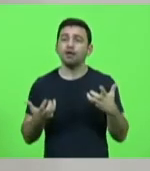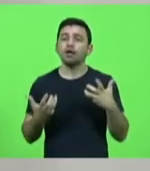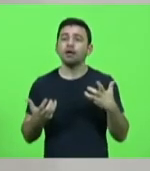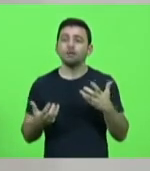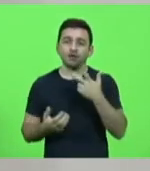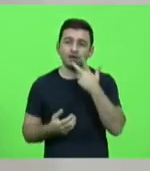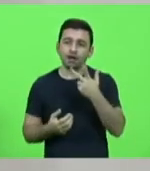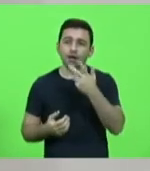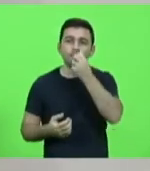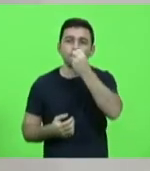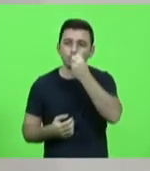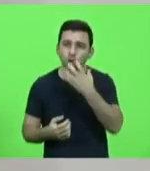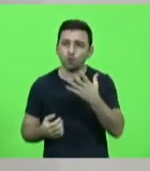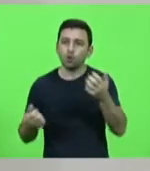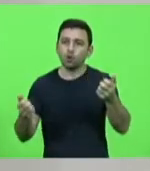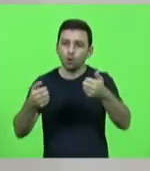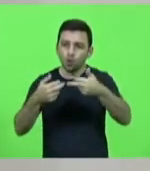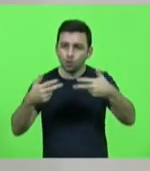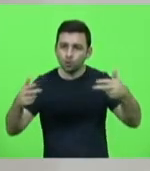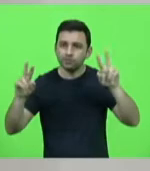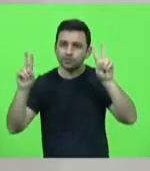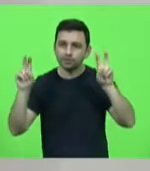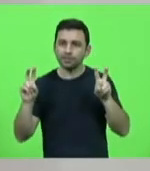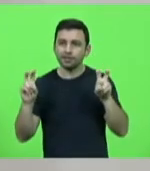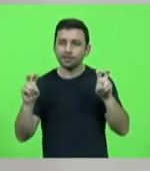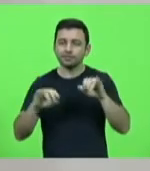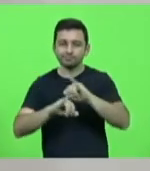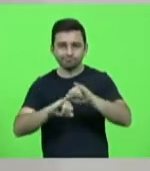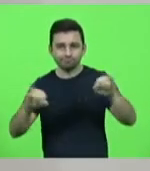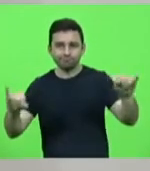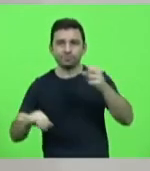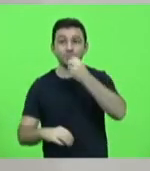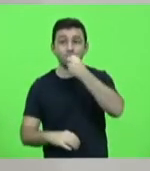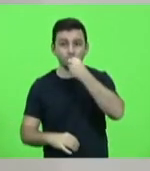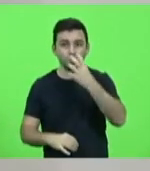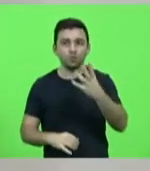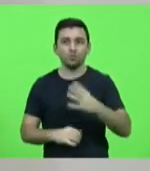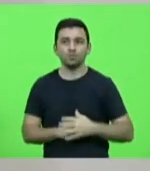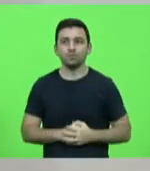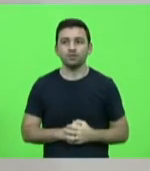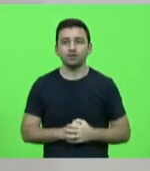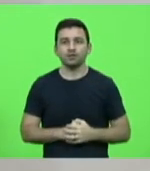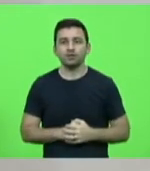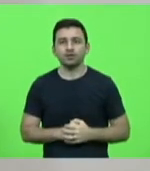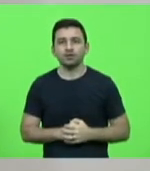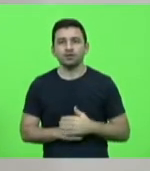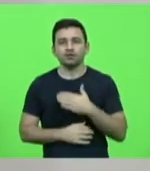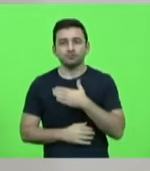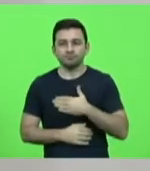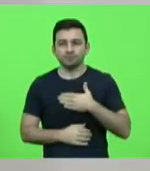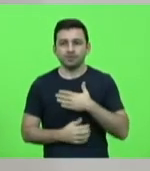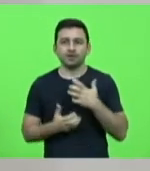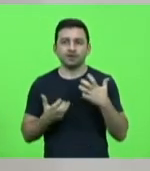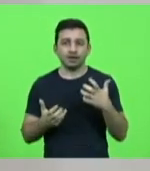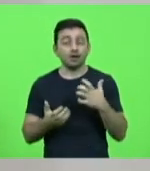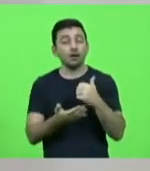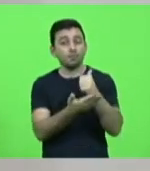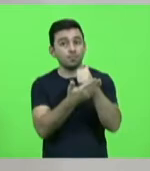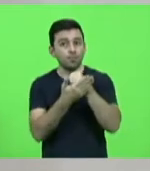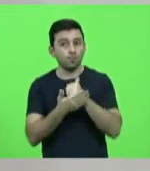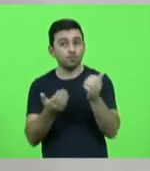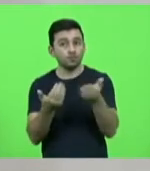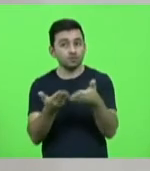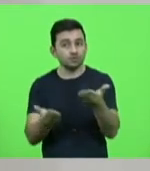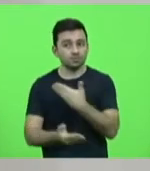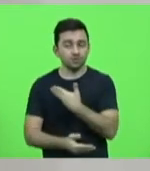bom agora para os catarinenses. Uma notícia boa para os catarinenses. E eu gostaria muito de poder contar com o apoio dos meus